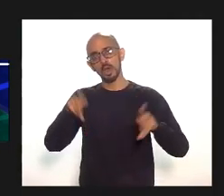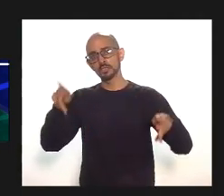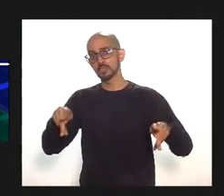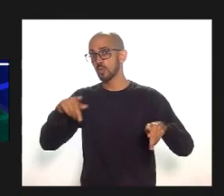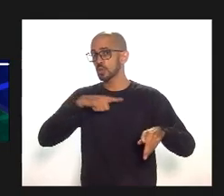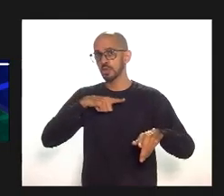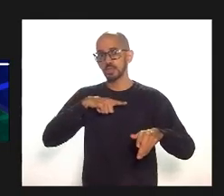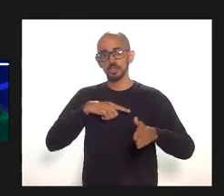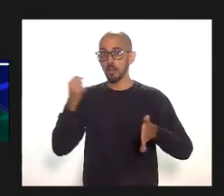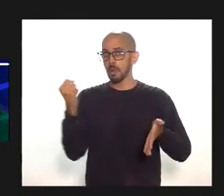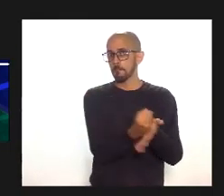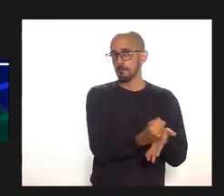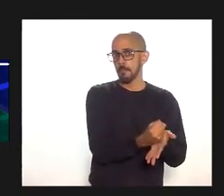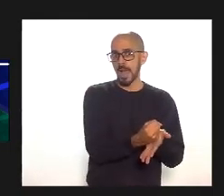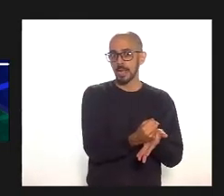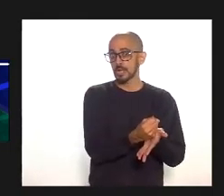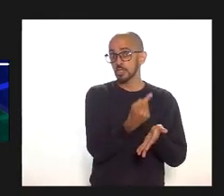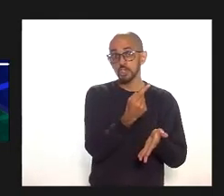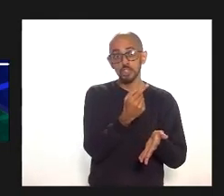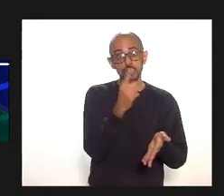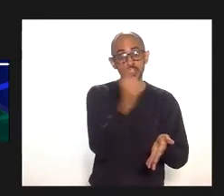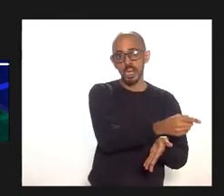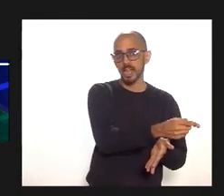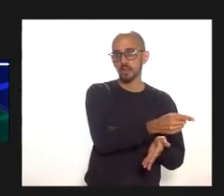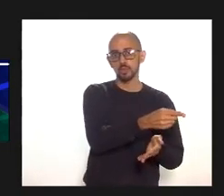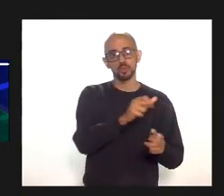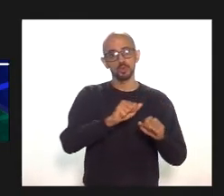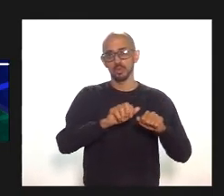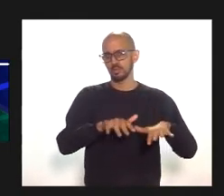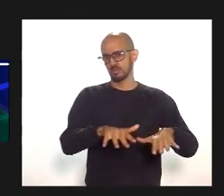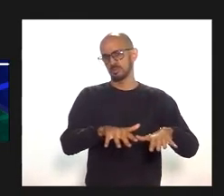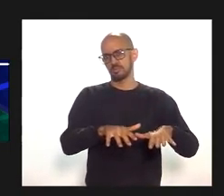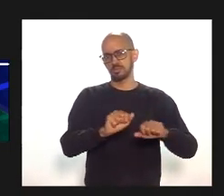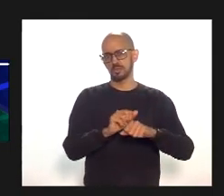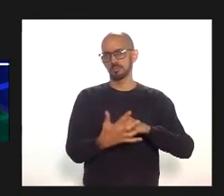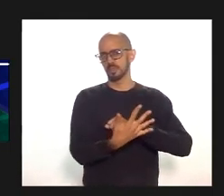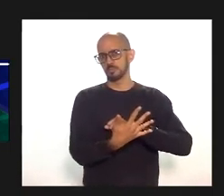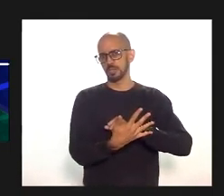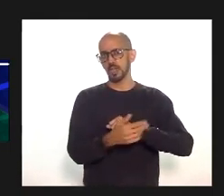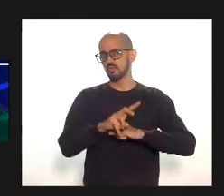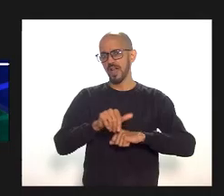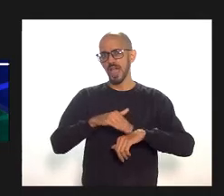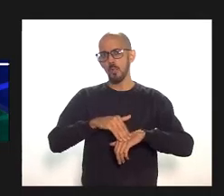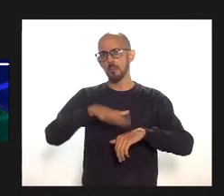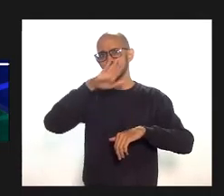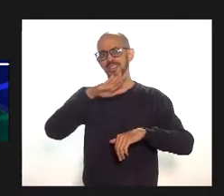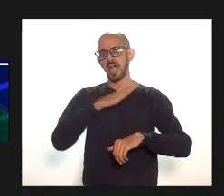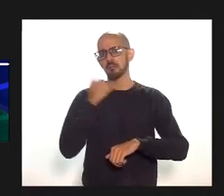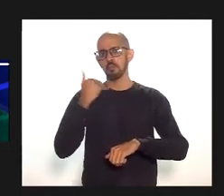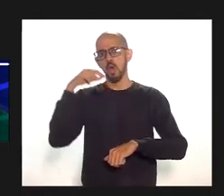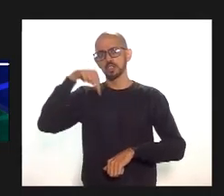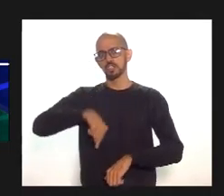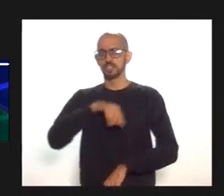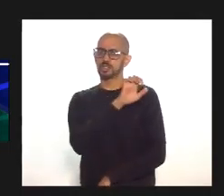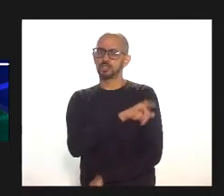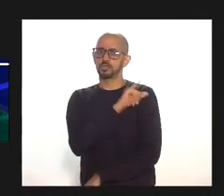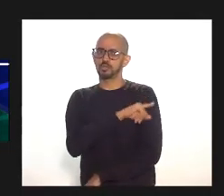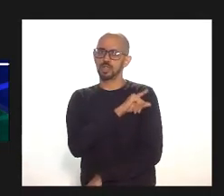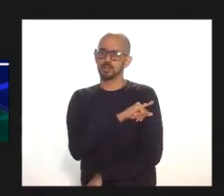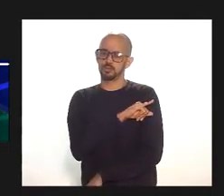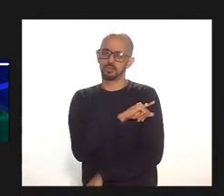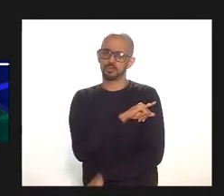pandemia. Isso é absolutamente irresponsável, é ampliar o número de mortes nesse estado, que hoje eu